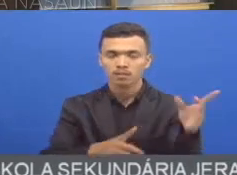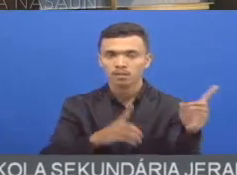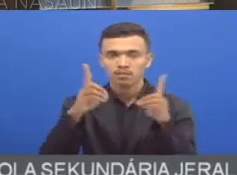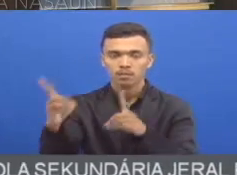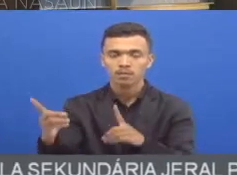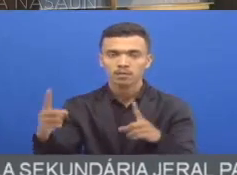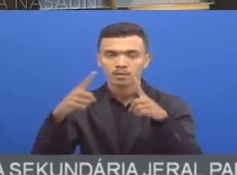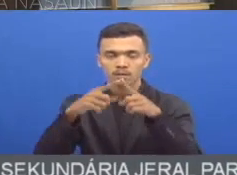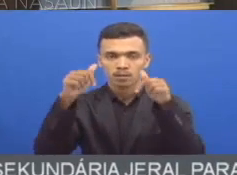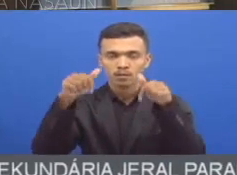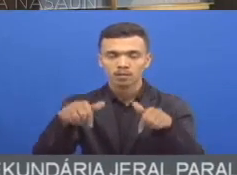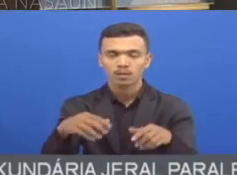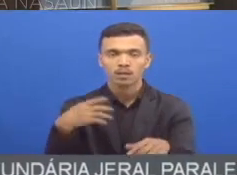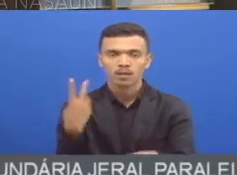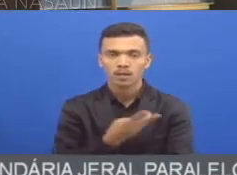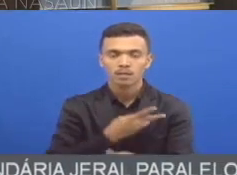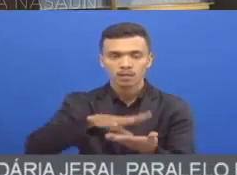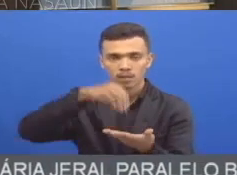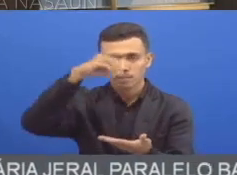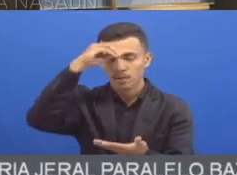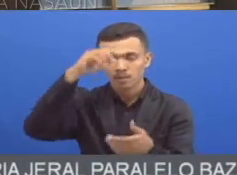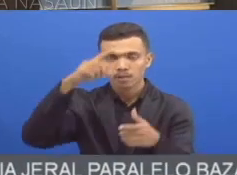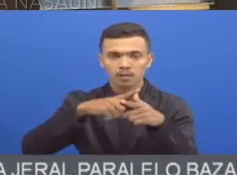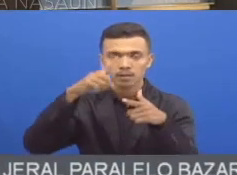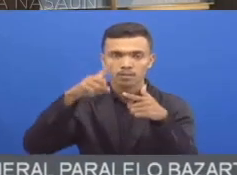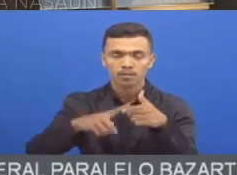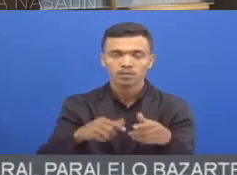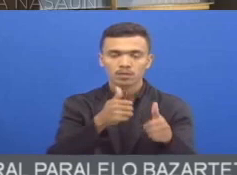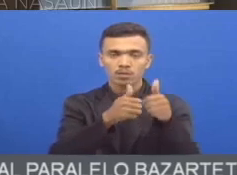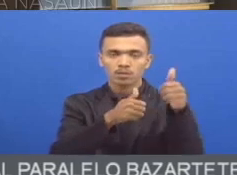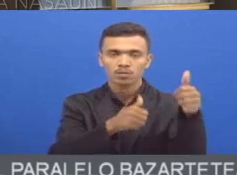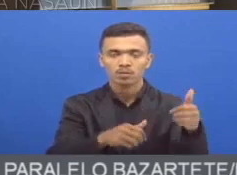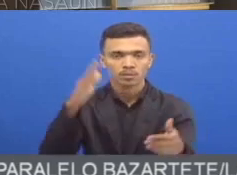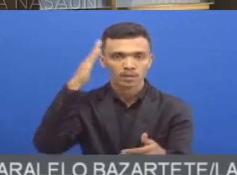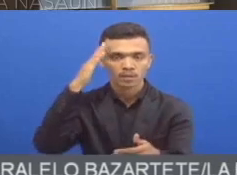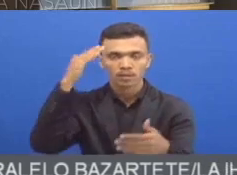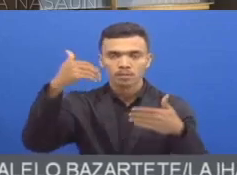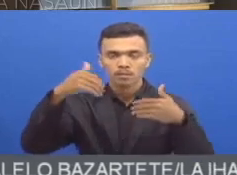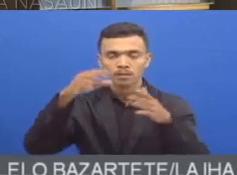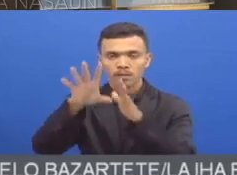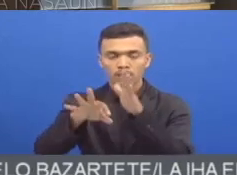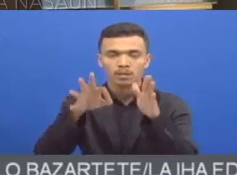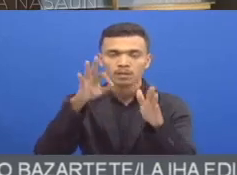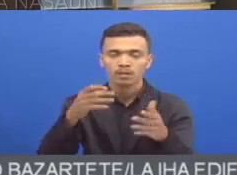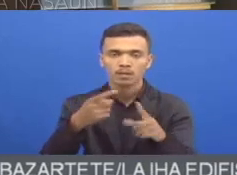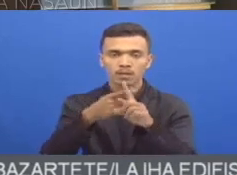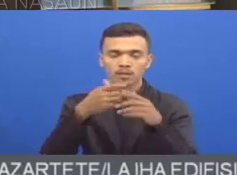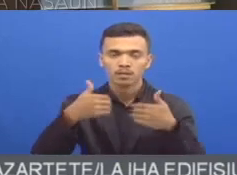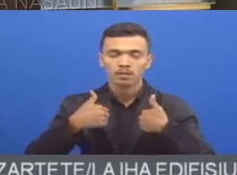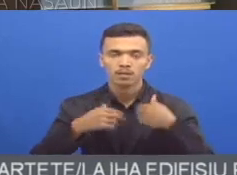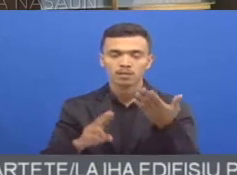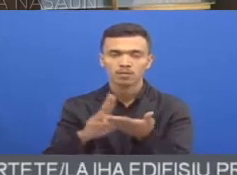fila fali mahané, ami aprende, depois ami se bazia ba matenek nebe ka ami retan e universidade,